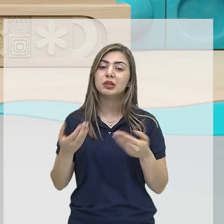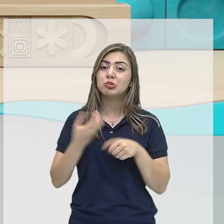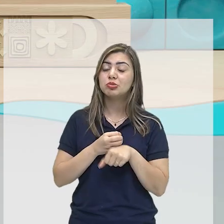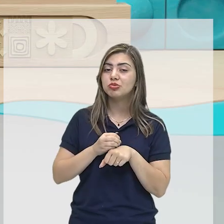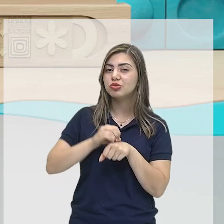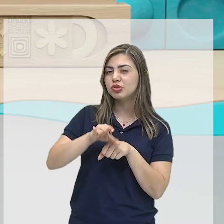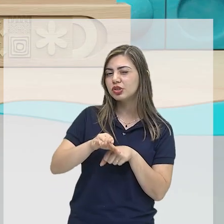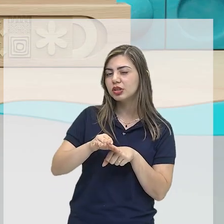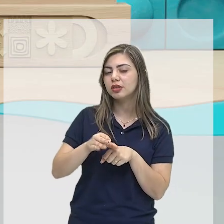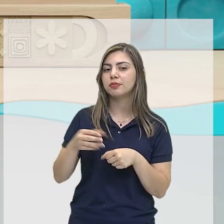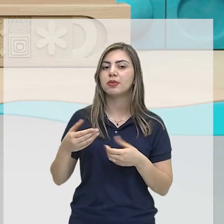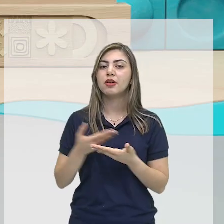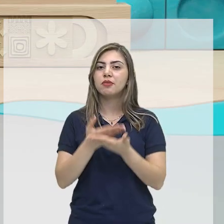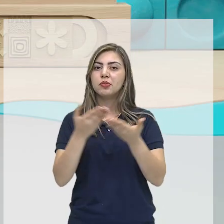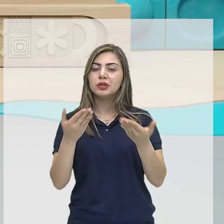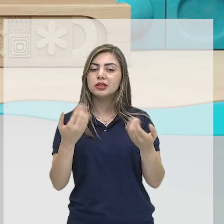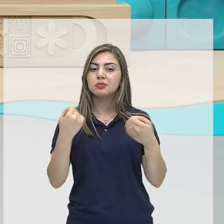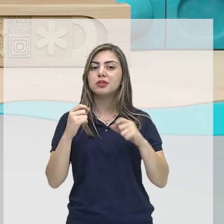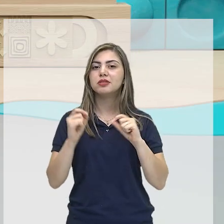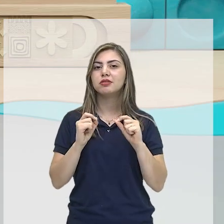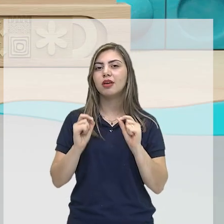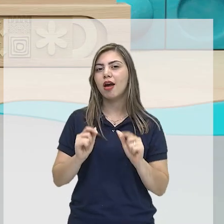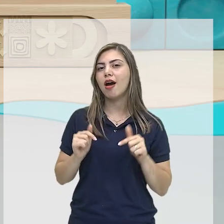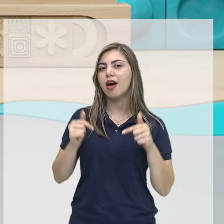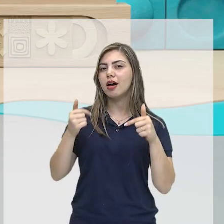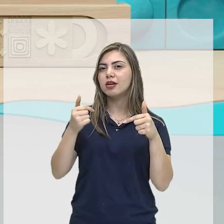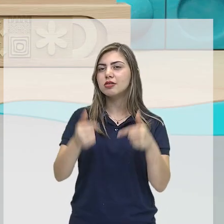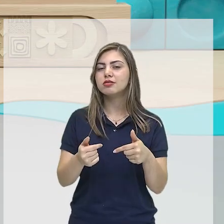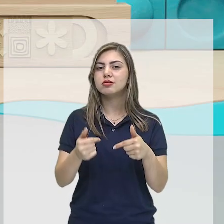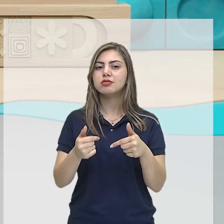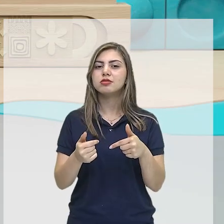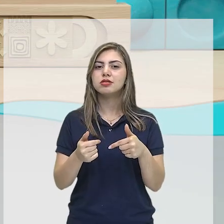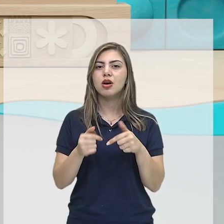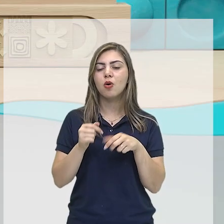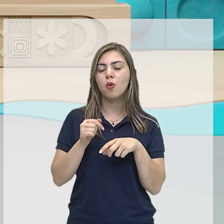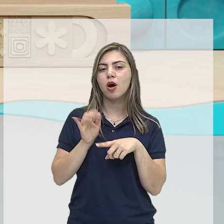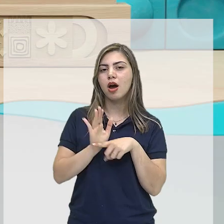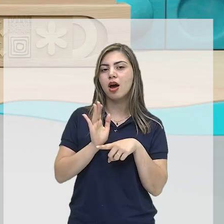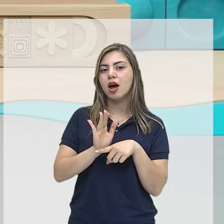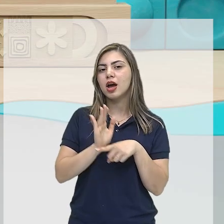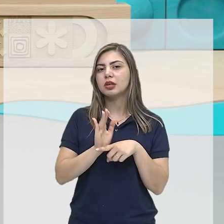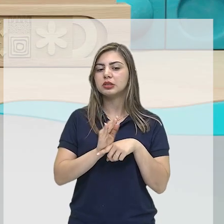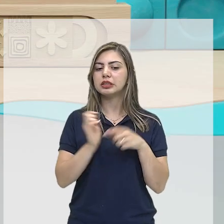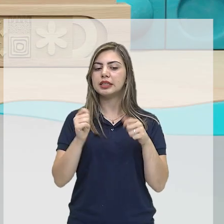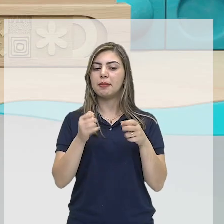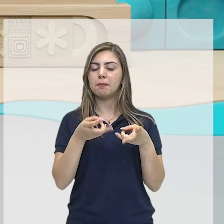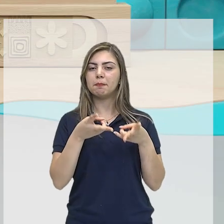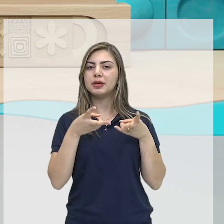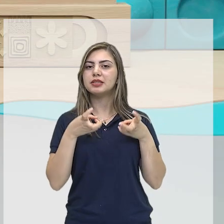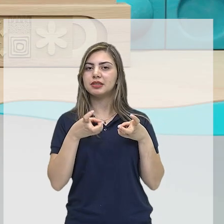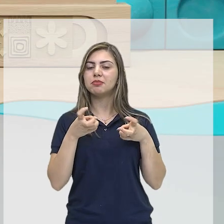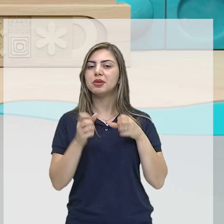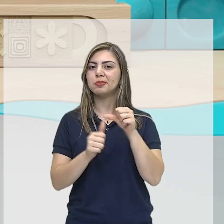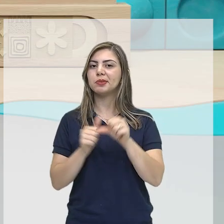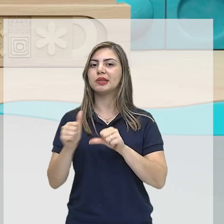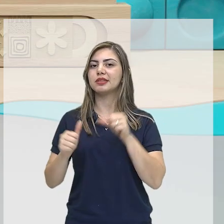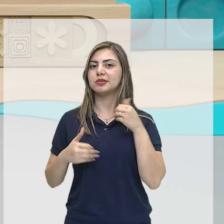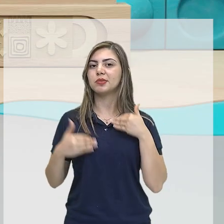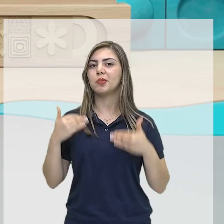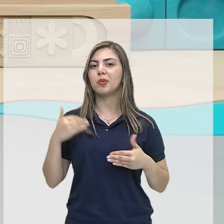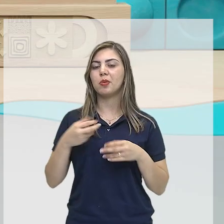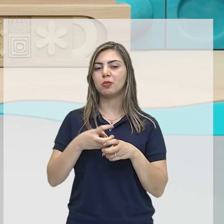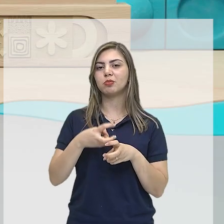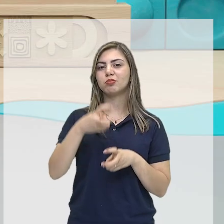para receber ali grandes mudanças, como vocês vão observar. E justamente isso é possível através das aulas de